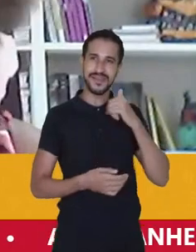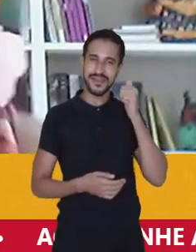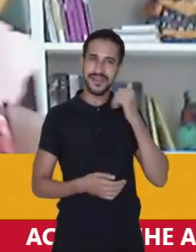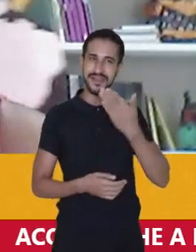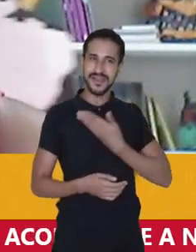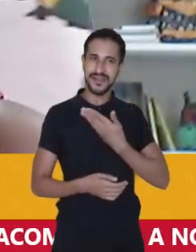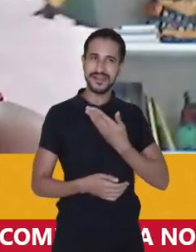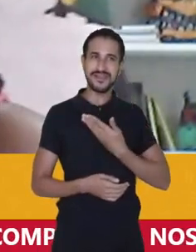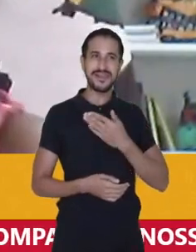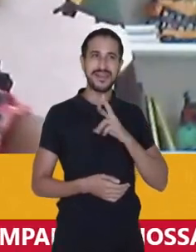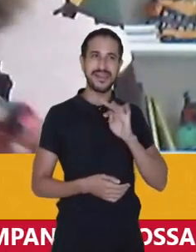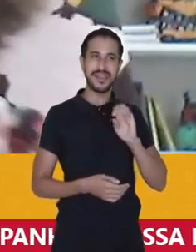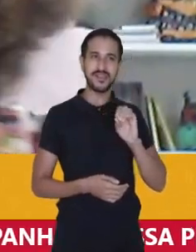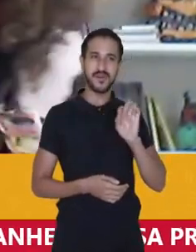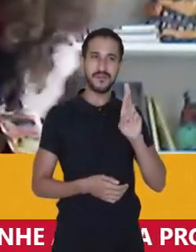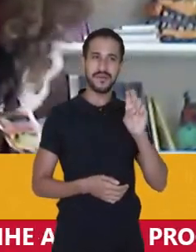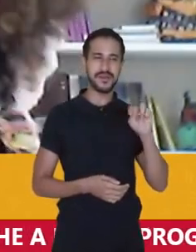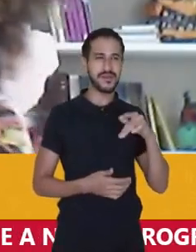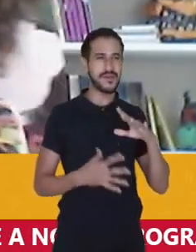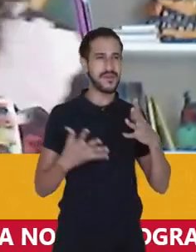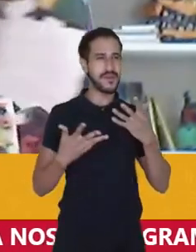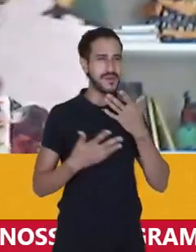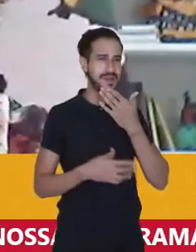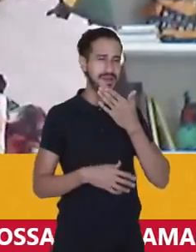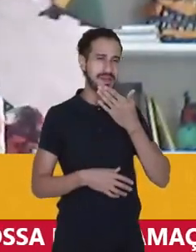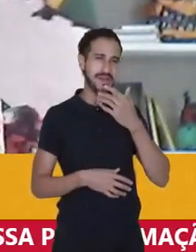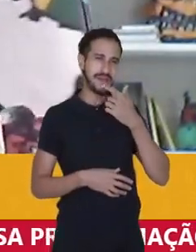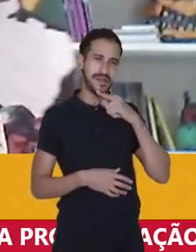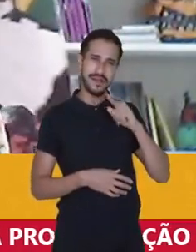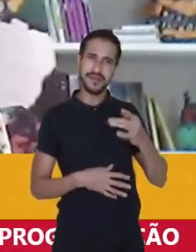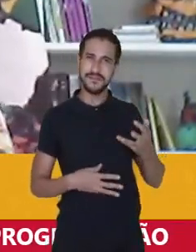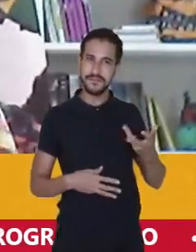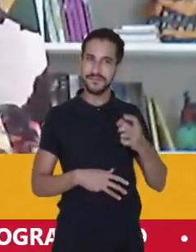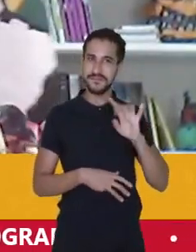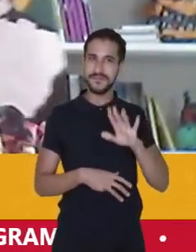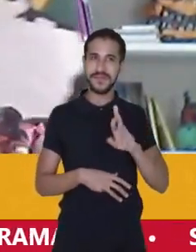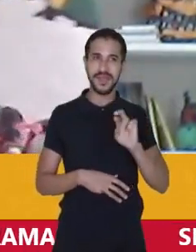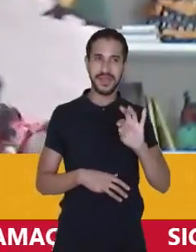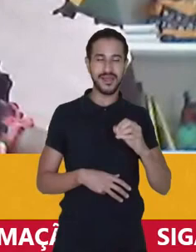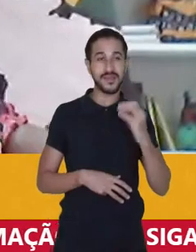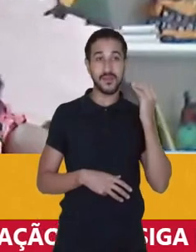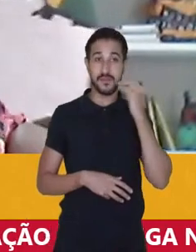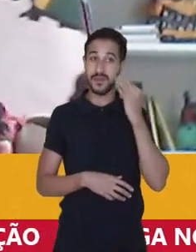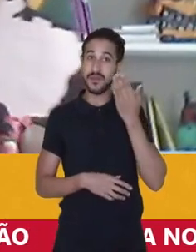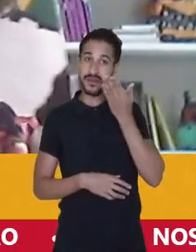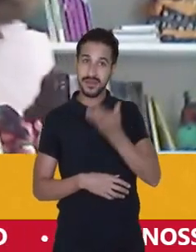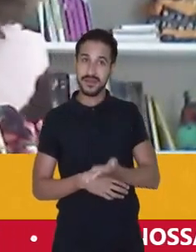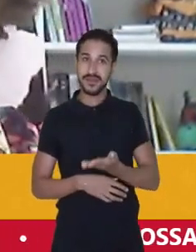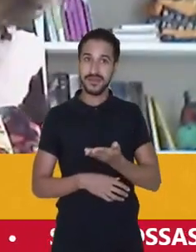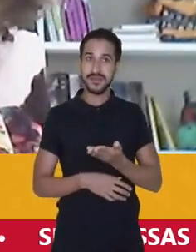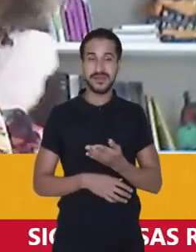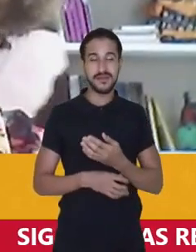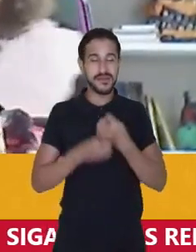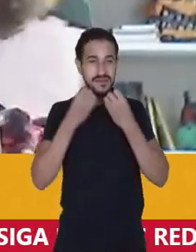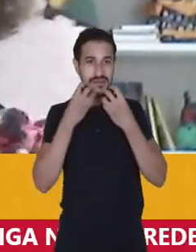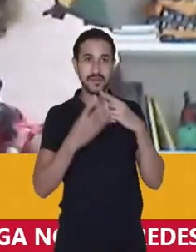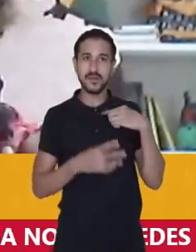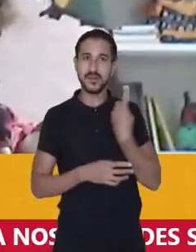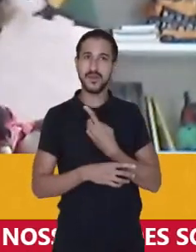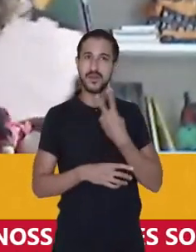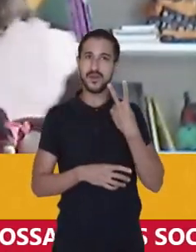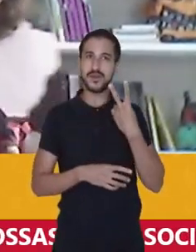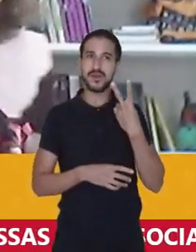Emerson. É um querido, é um amor. Ai, mas então é isso, Renato. Um beijo para você. Nós traçamos há 2